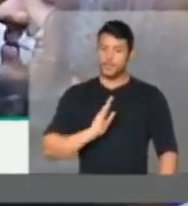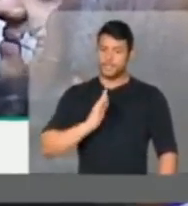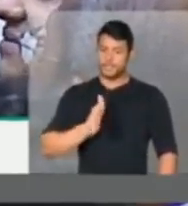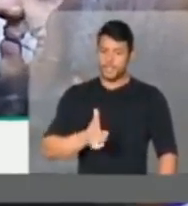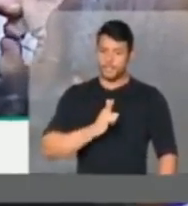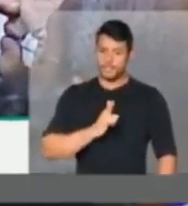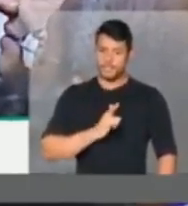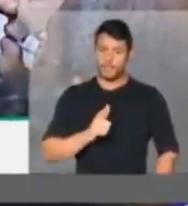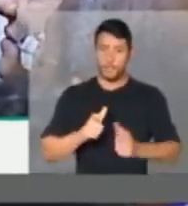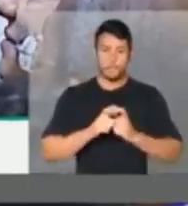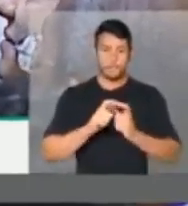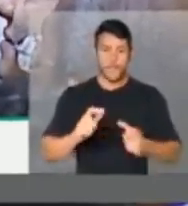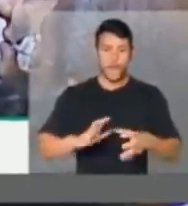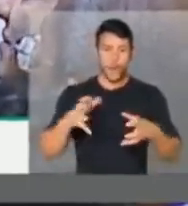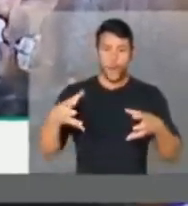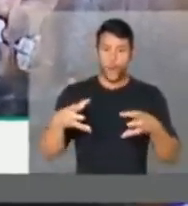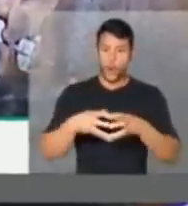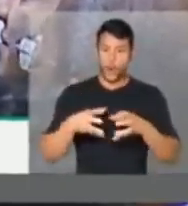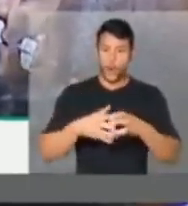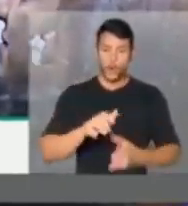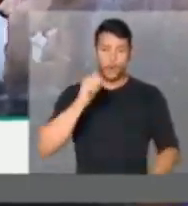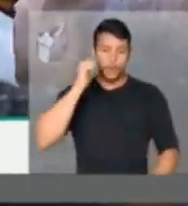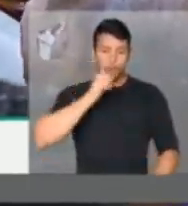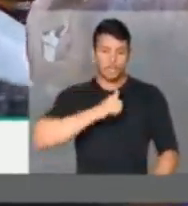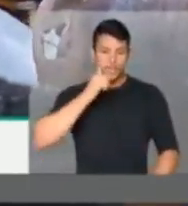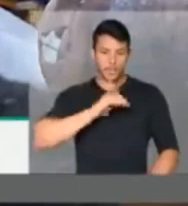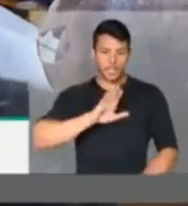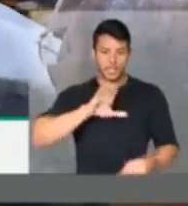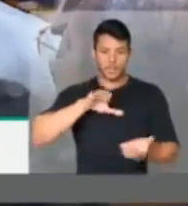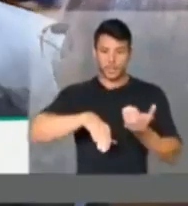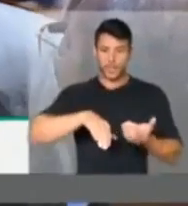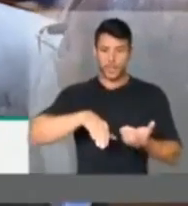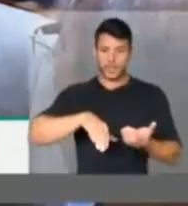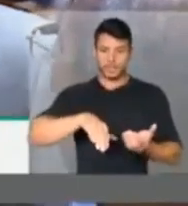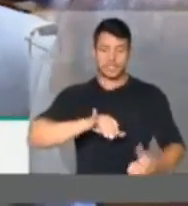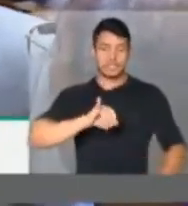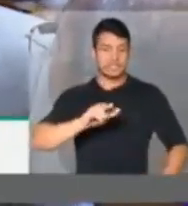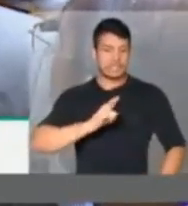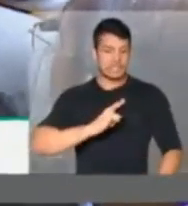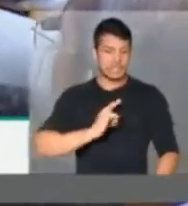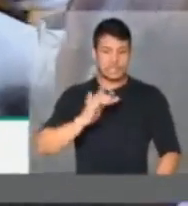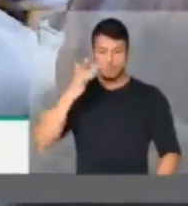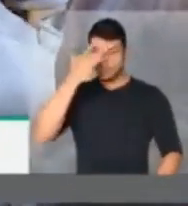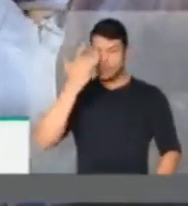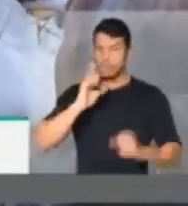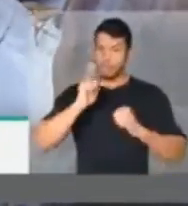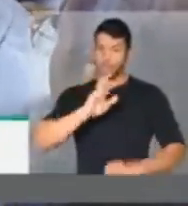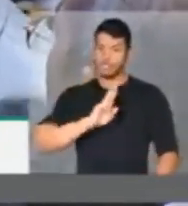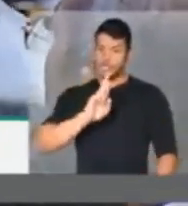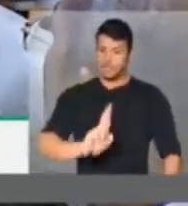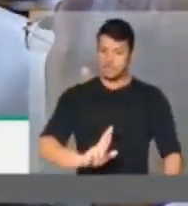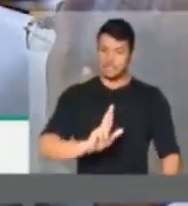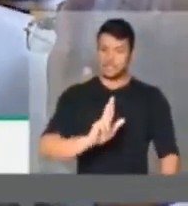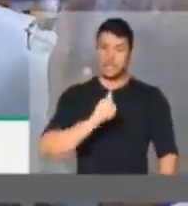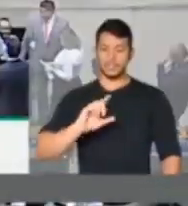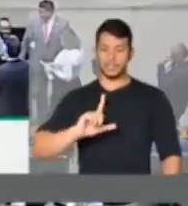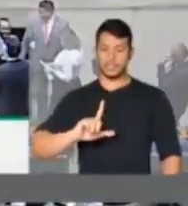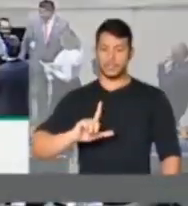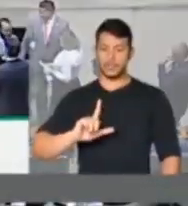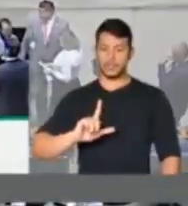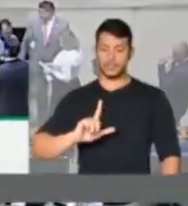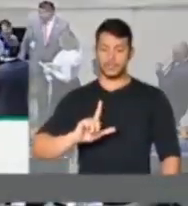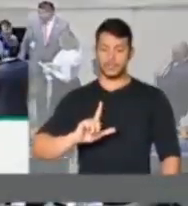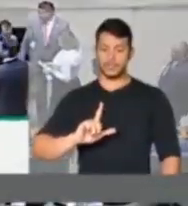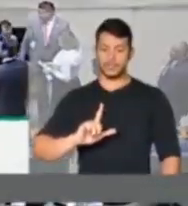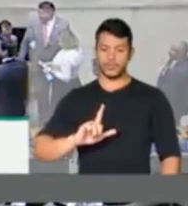maior bancada feminina desse Congresso Nacional. Se tem alguém que pode falar pelas mulheres é o PSL, não o PSOL.